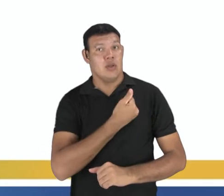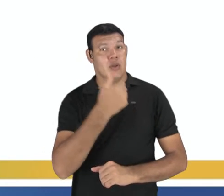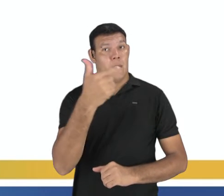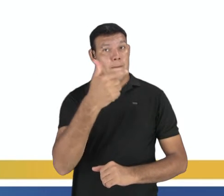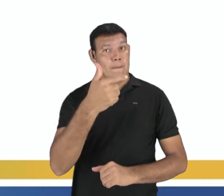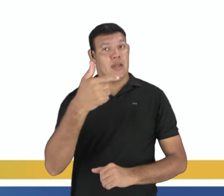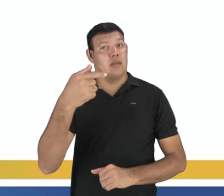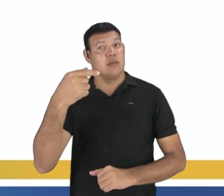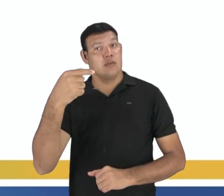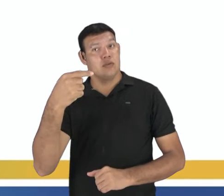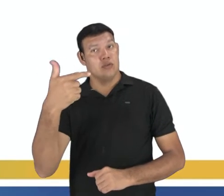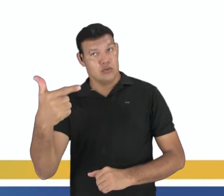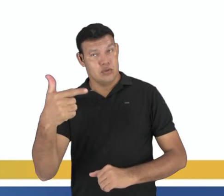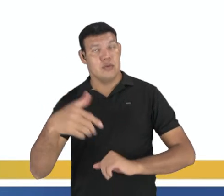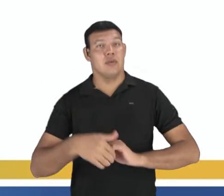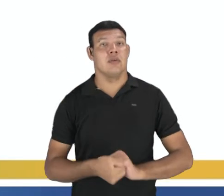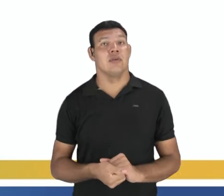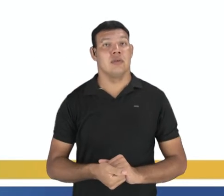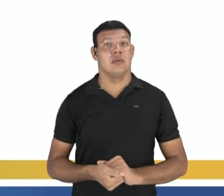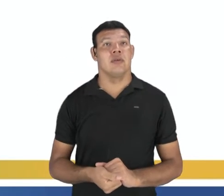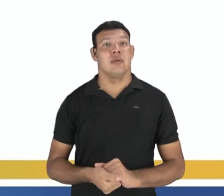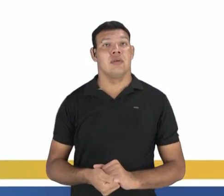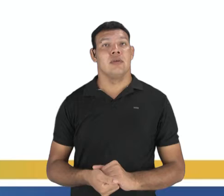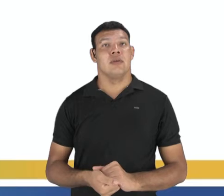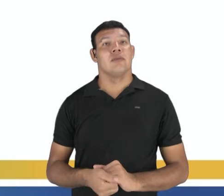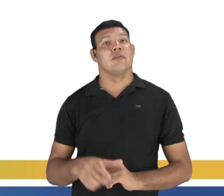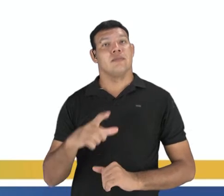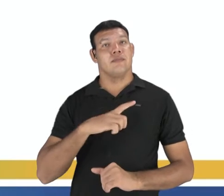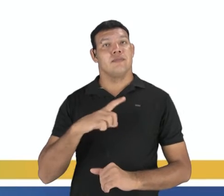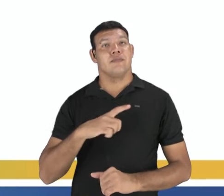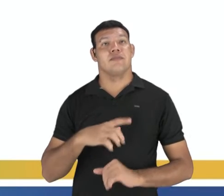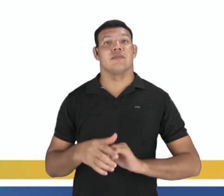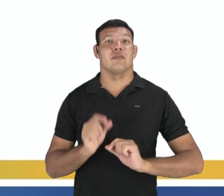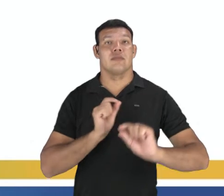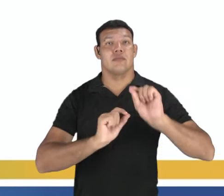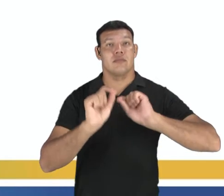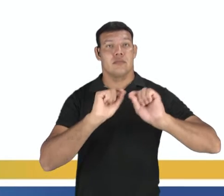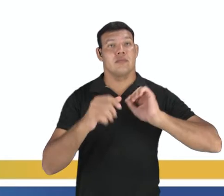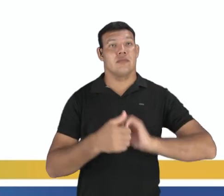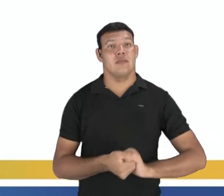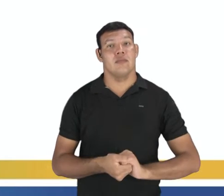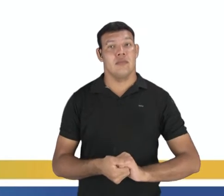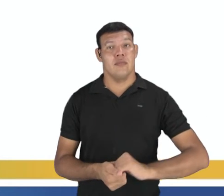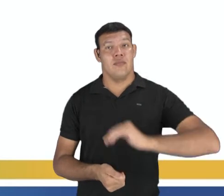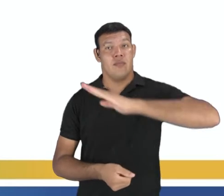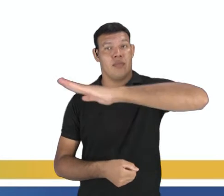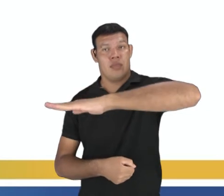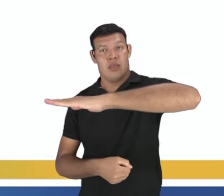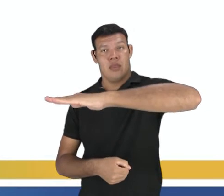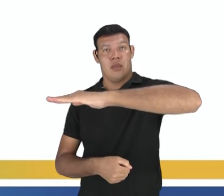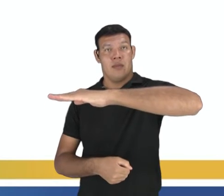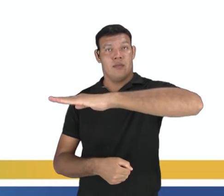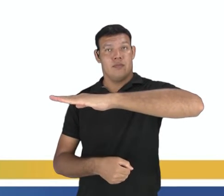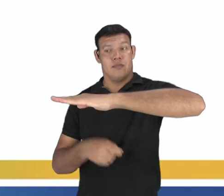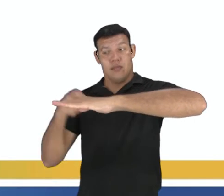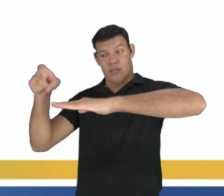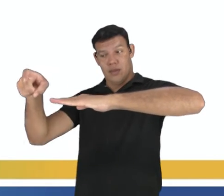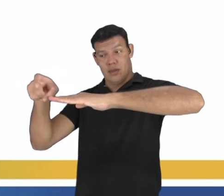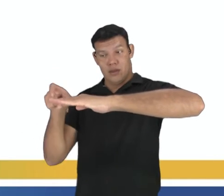segunda situação, nós vamos ter a seguinte situação, que o meu